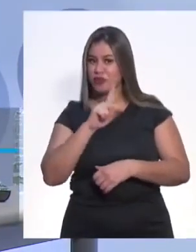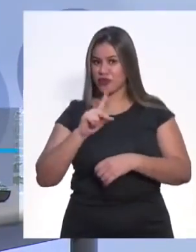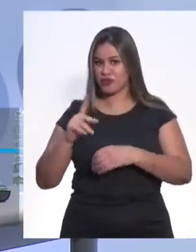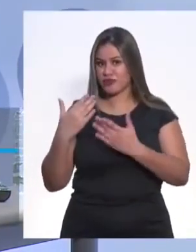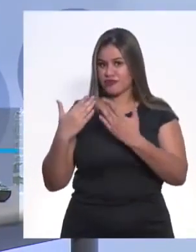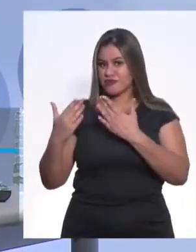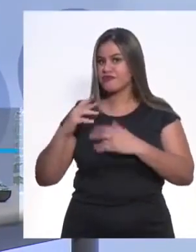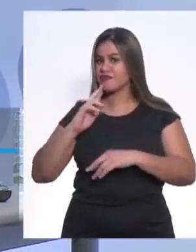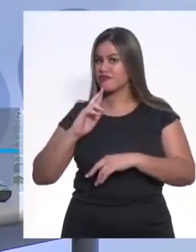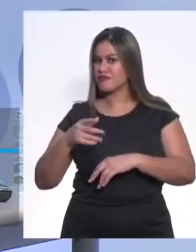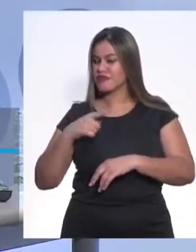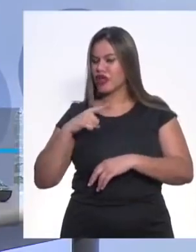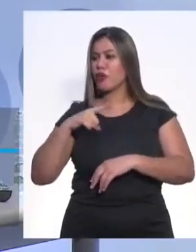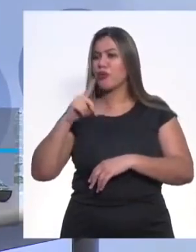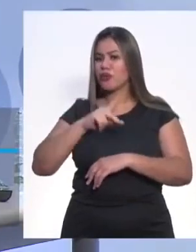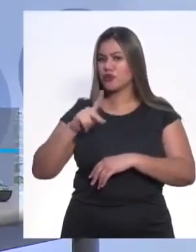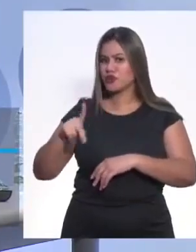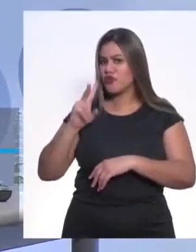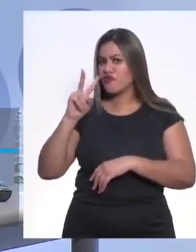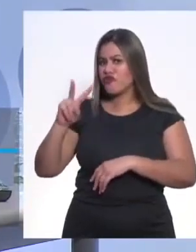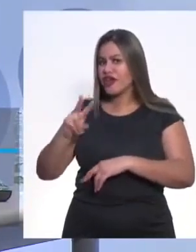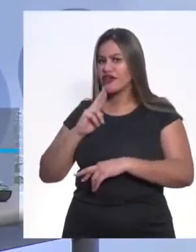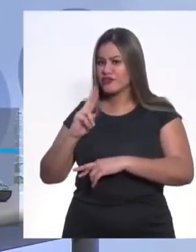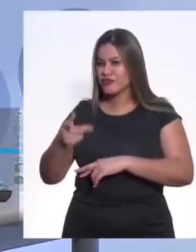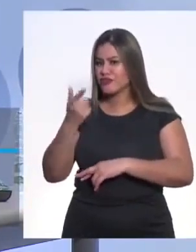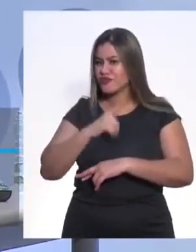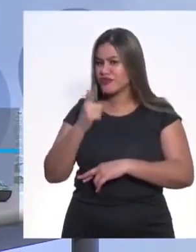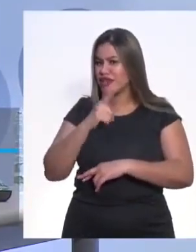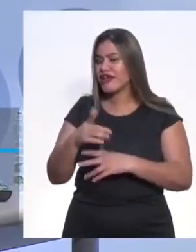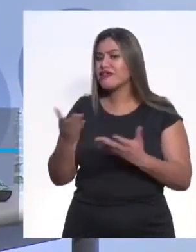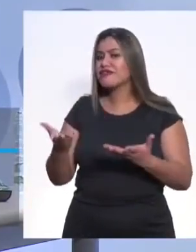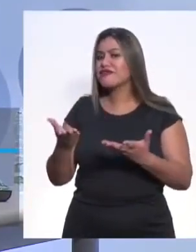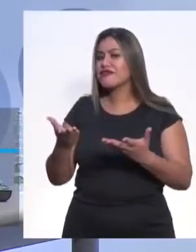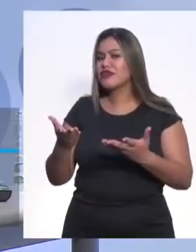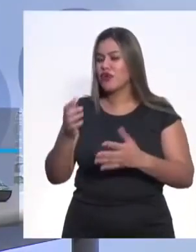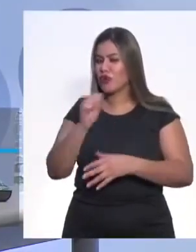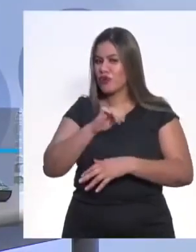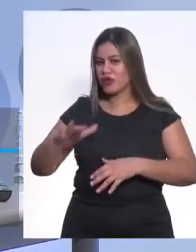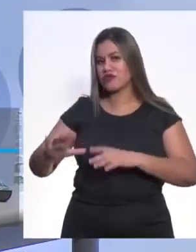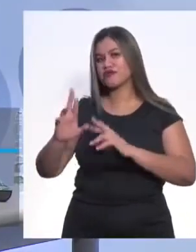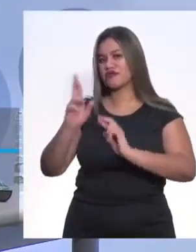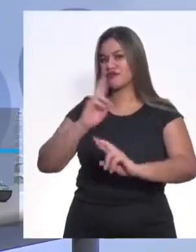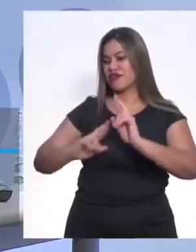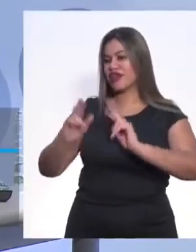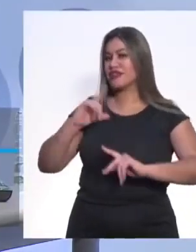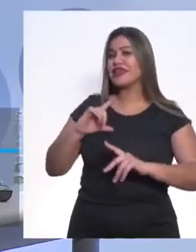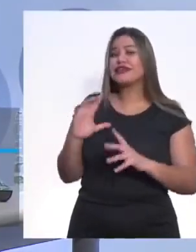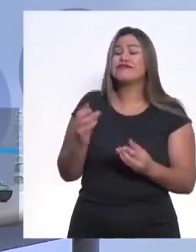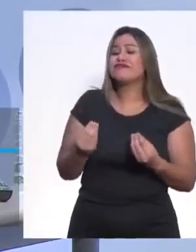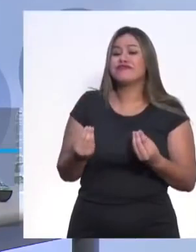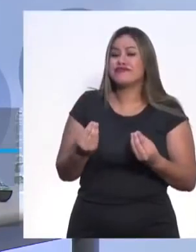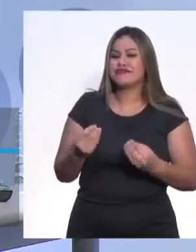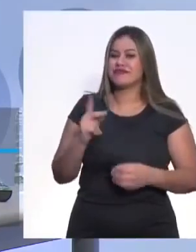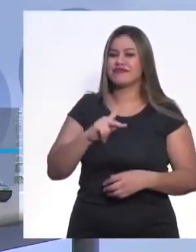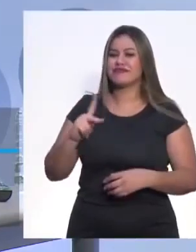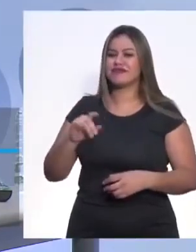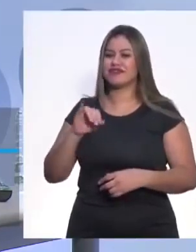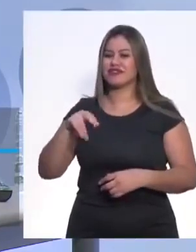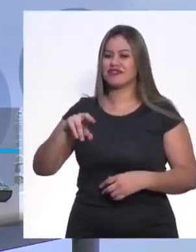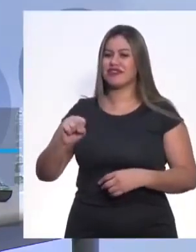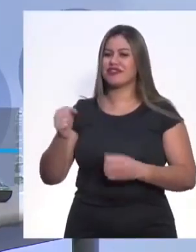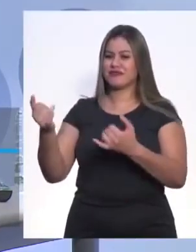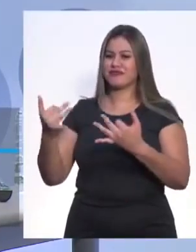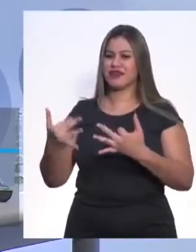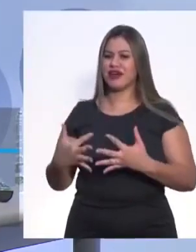professor a resposta? Professor, você conseguiu ver a resposta dos seus alunos? Os alunos estão participando? Como que está acontecendo aí? Professora Inês, e